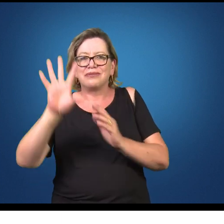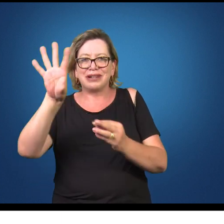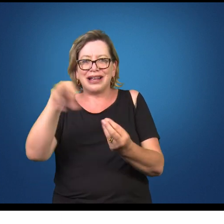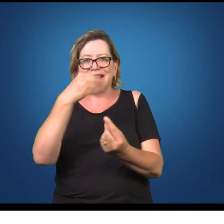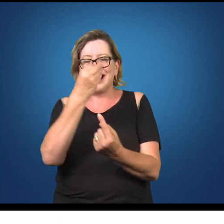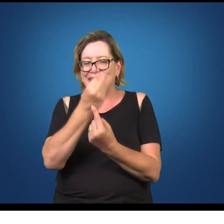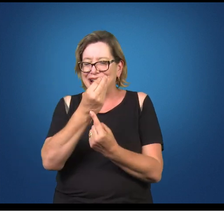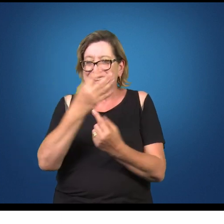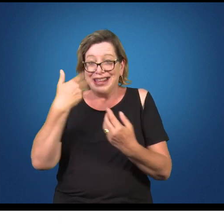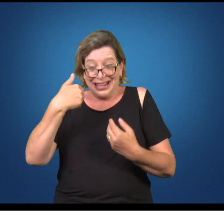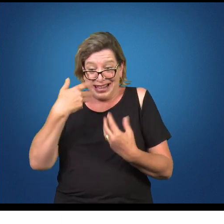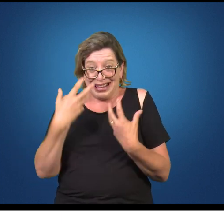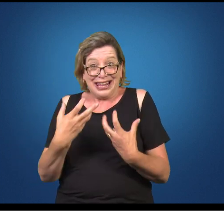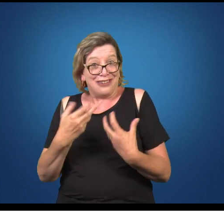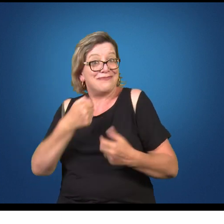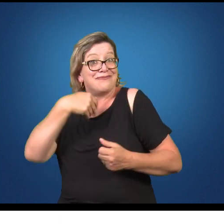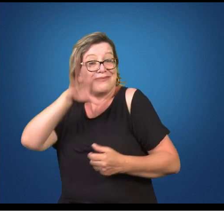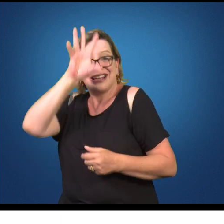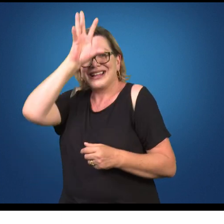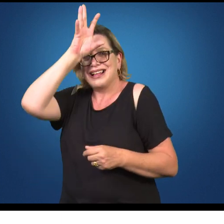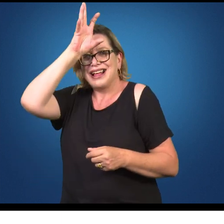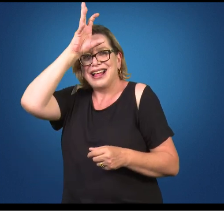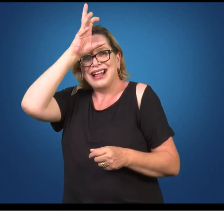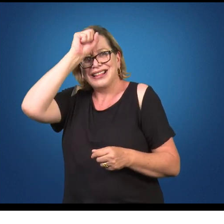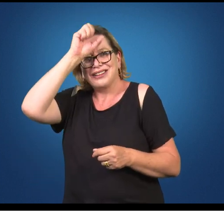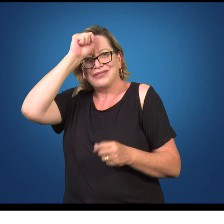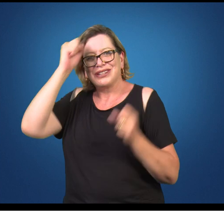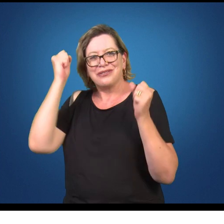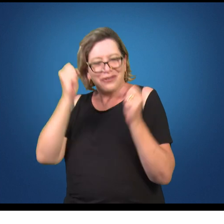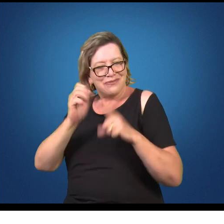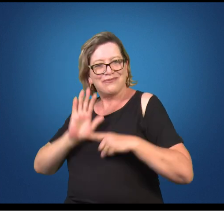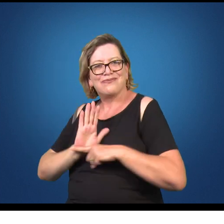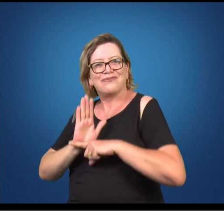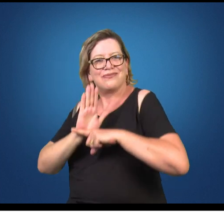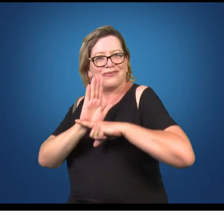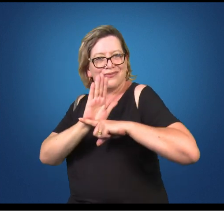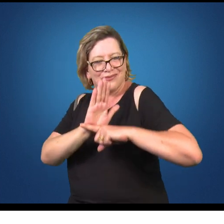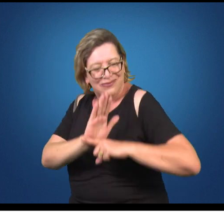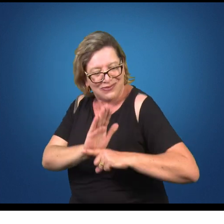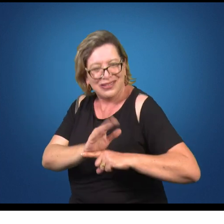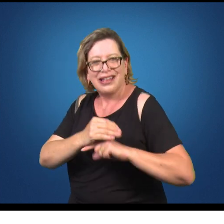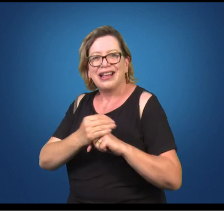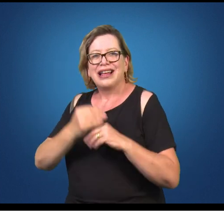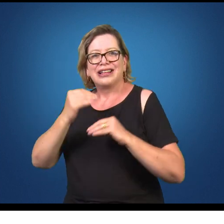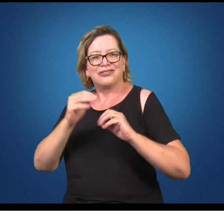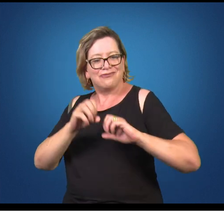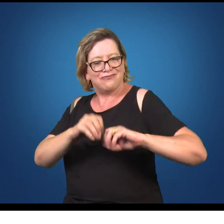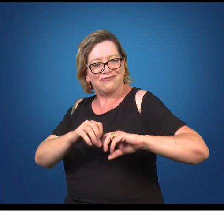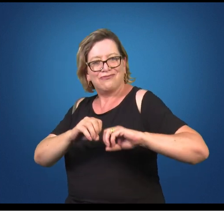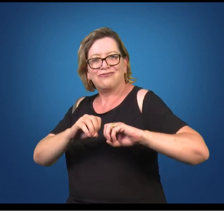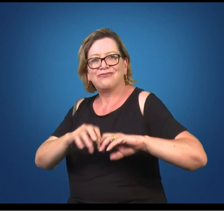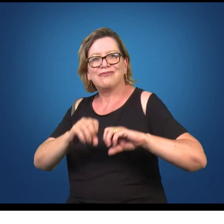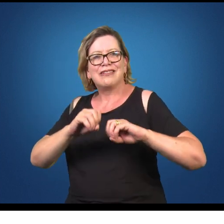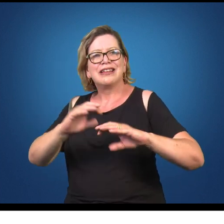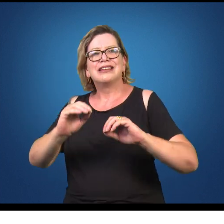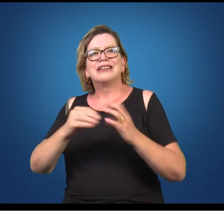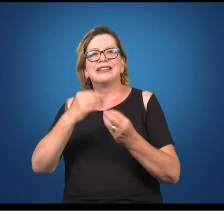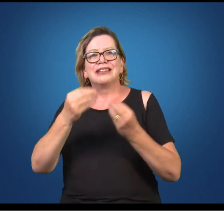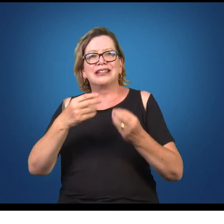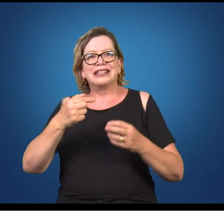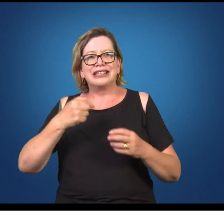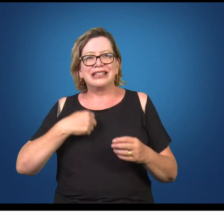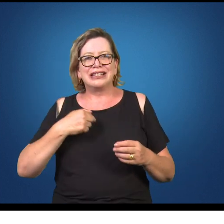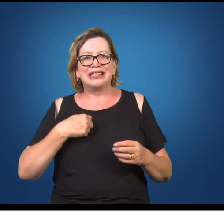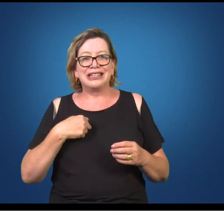saber mais, né, para poder colaborar positivamente assim na educação, que eu